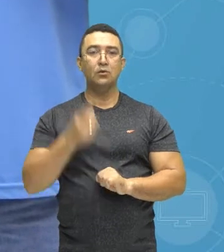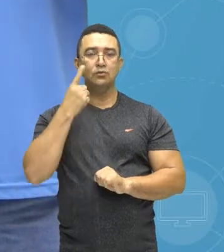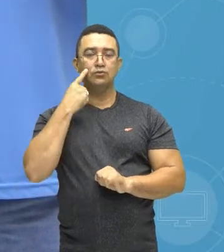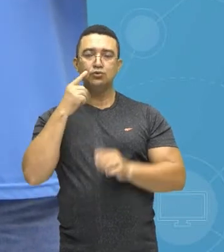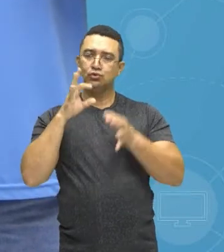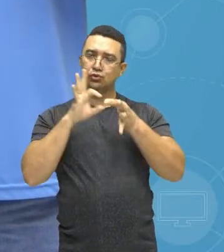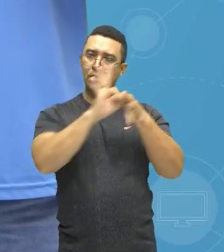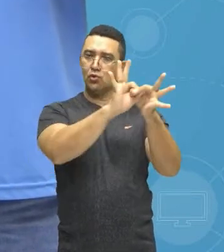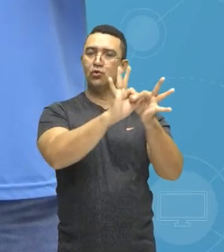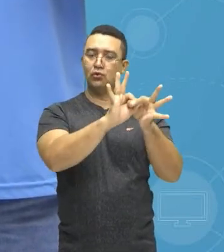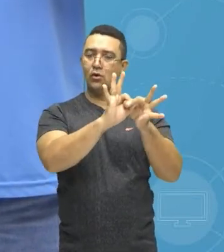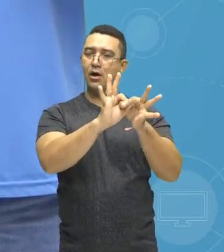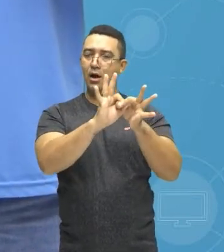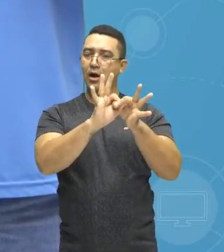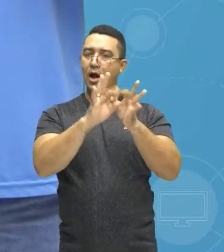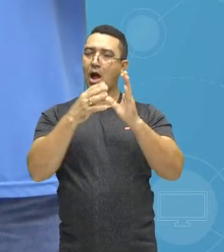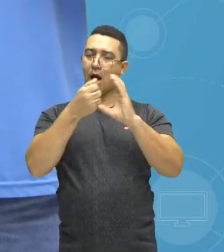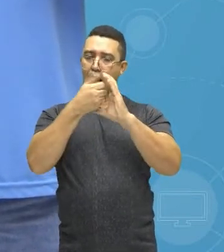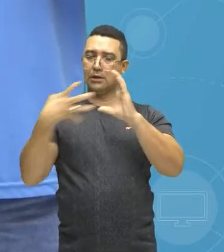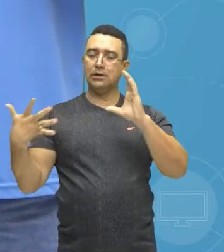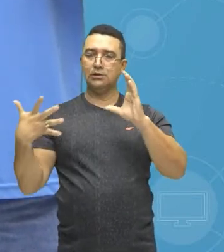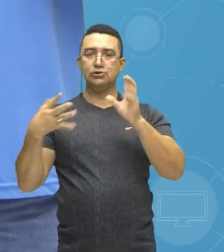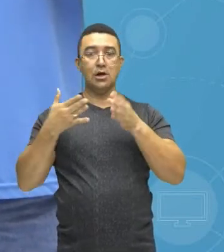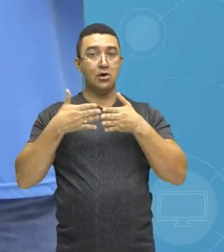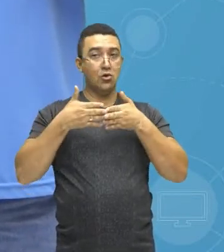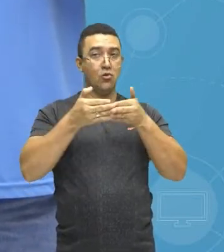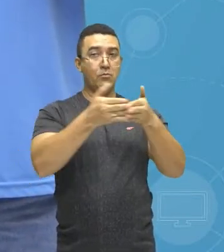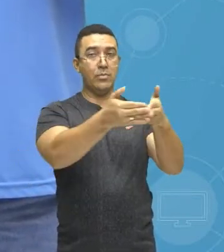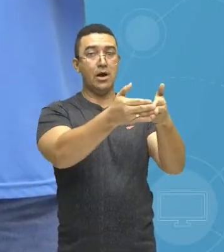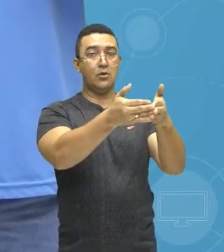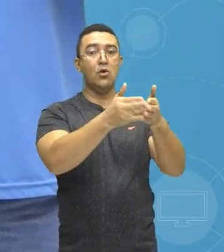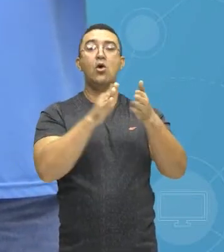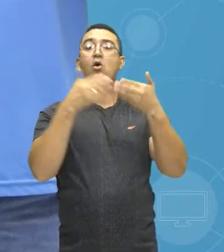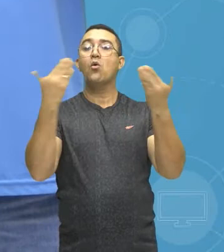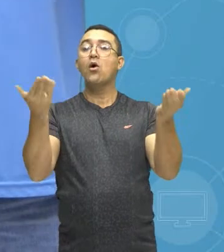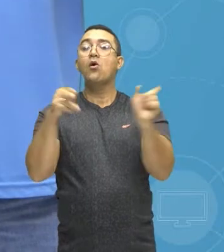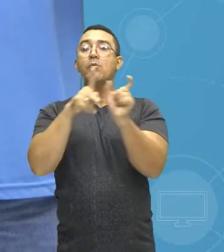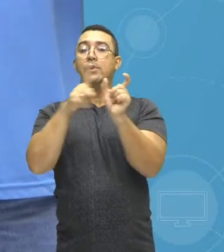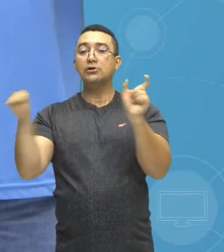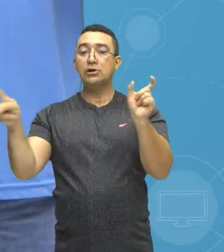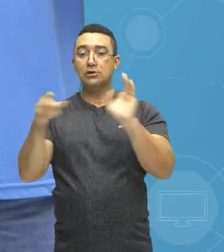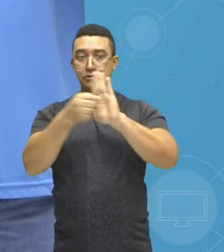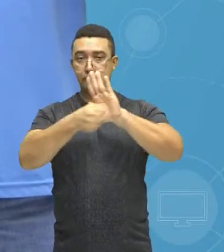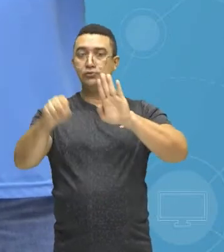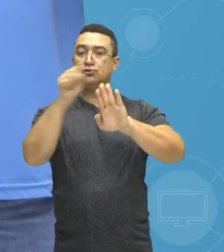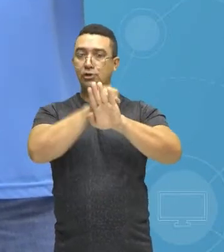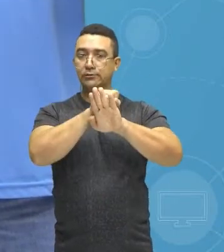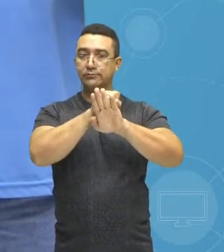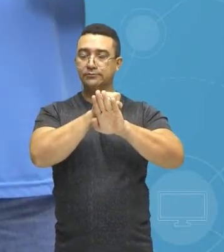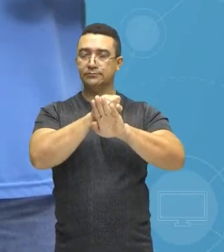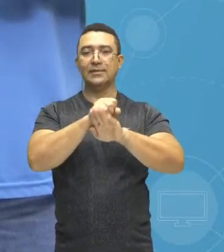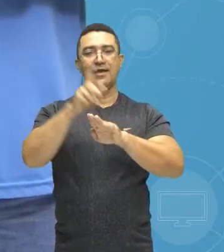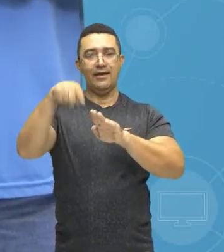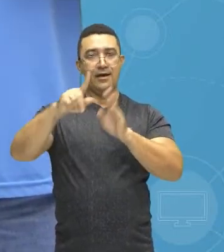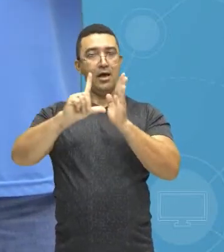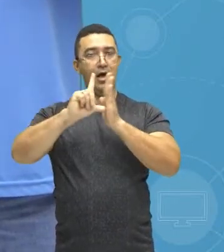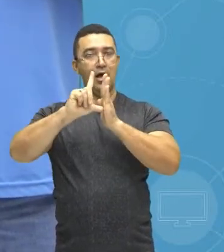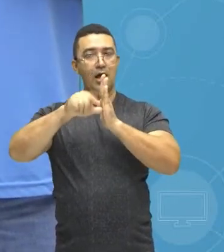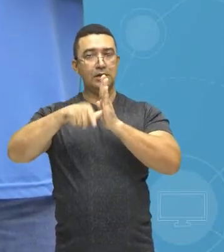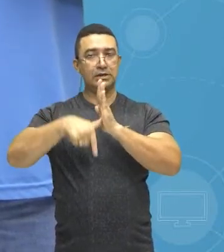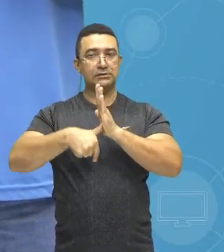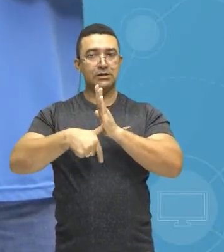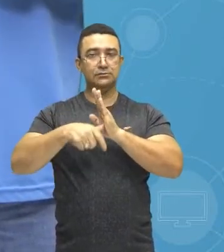a característica do motor. Qual a característica do motor? Qual o predicativo do sujeito? atrasado. Motor,